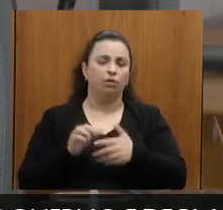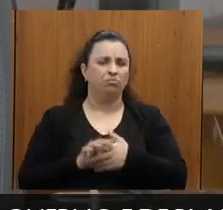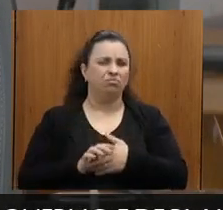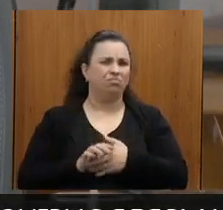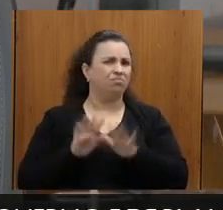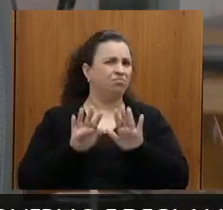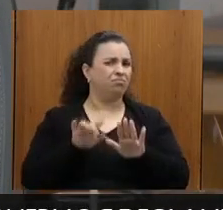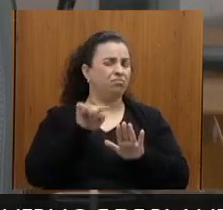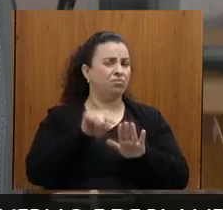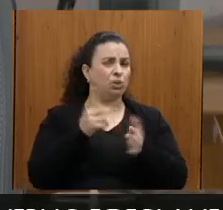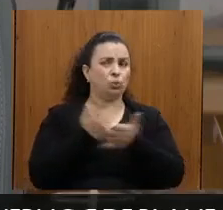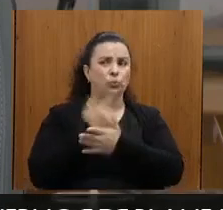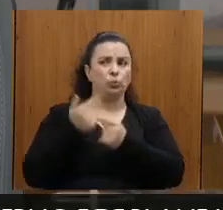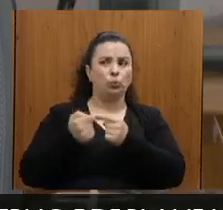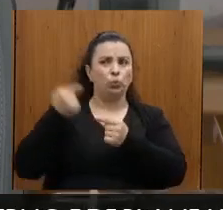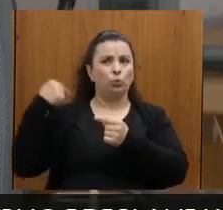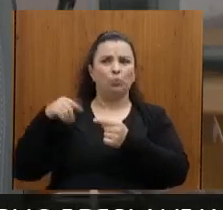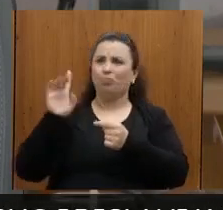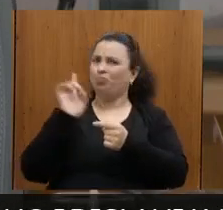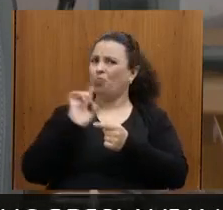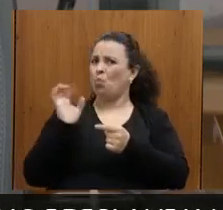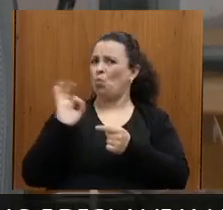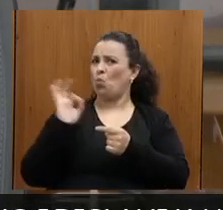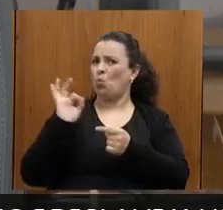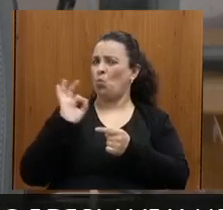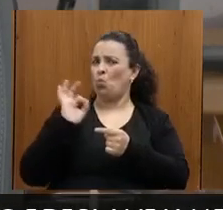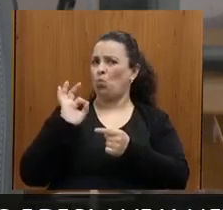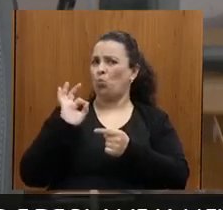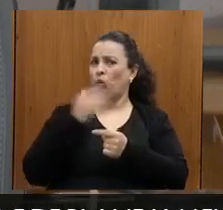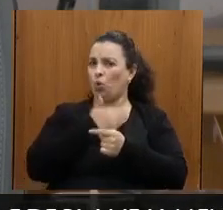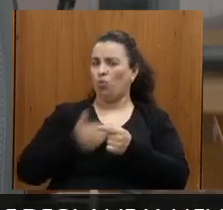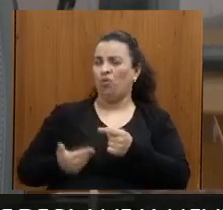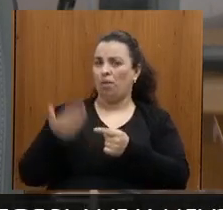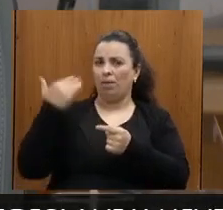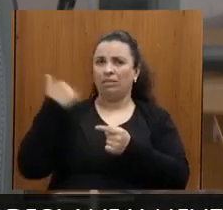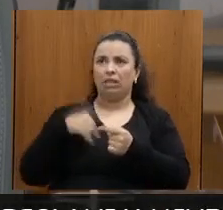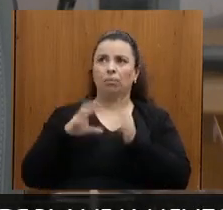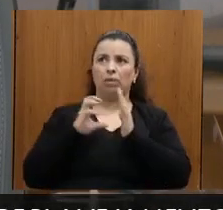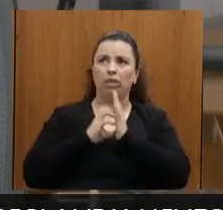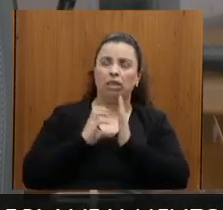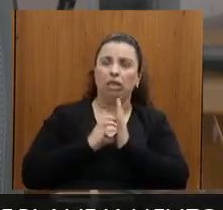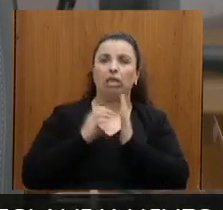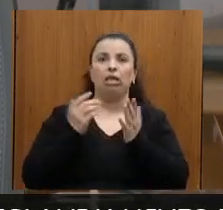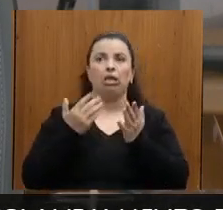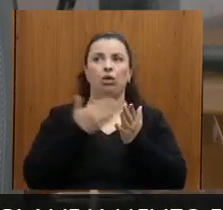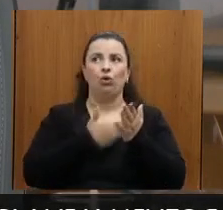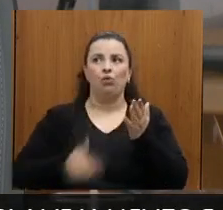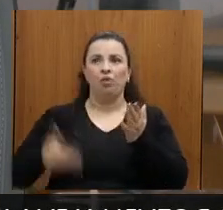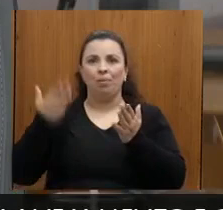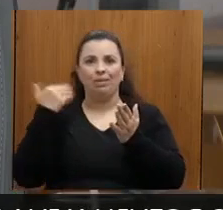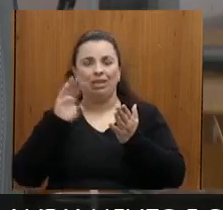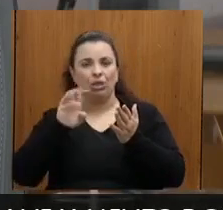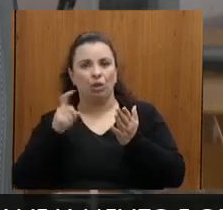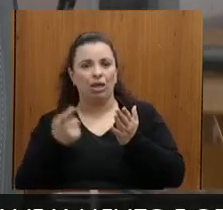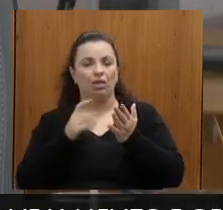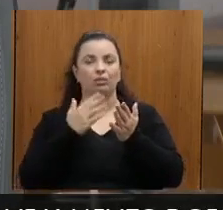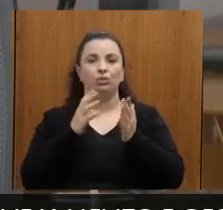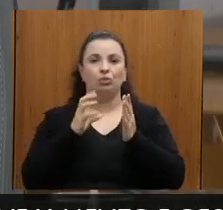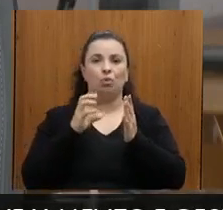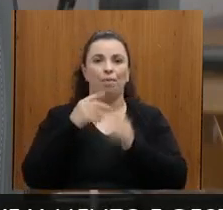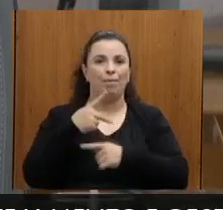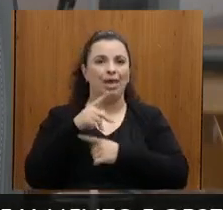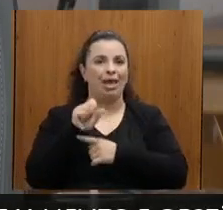anterior. Não ocorreu no governo do Partido dos Trabalhadores, não ocorreu nos governos do